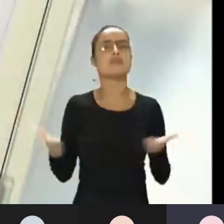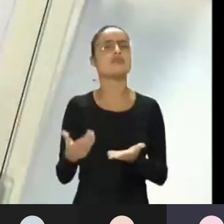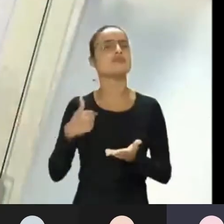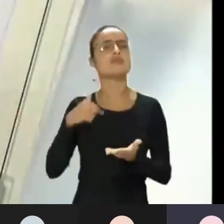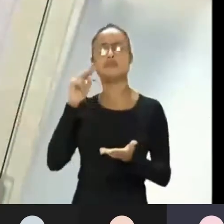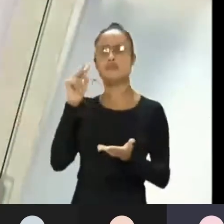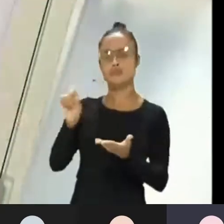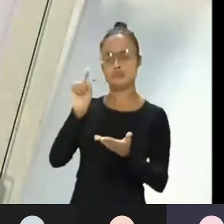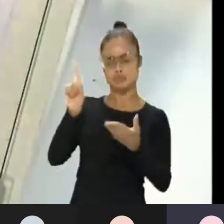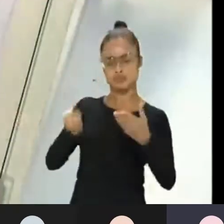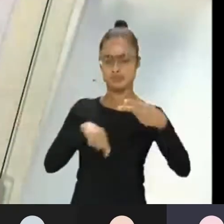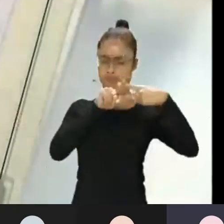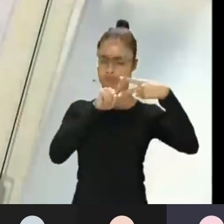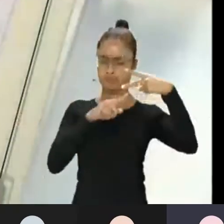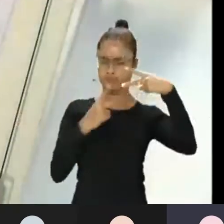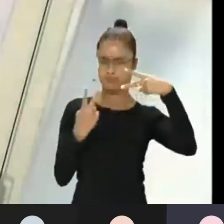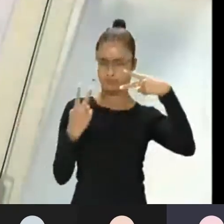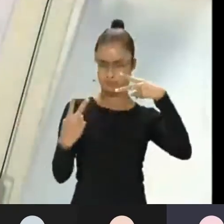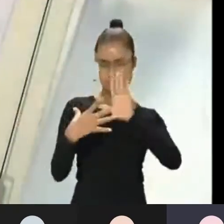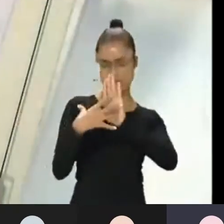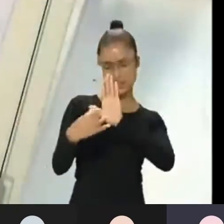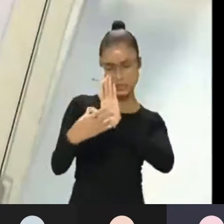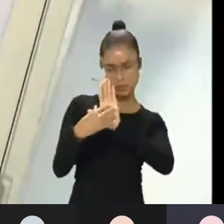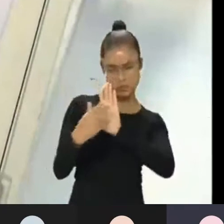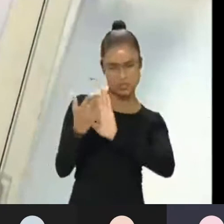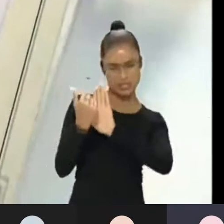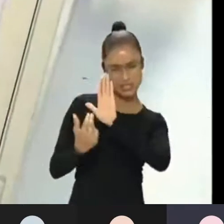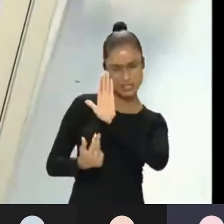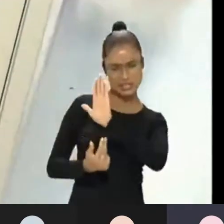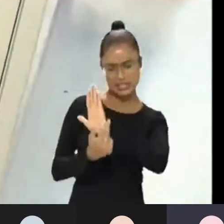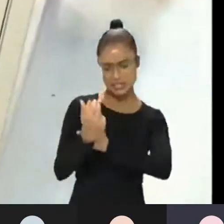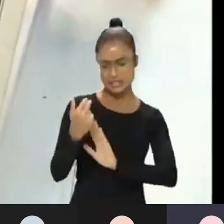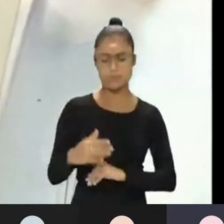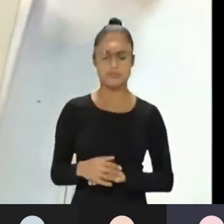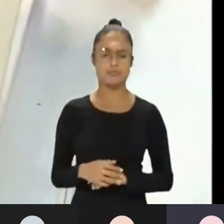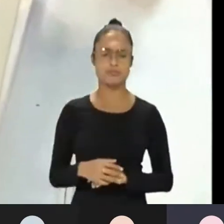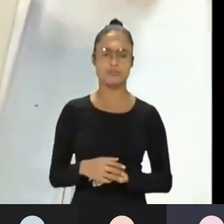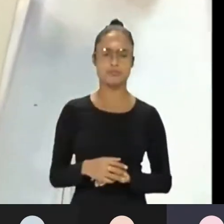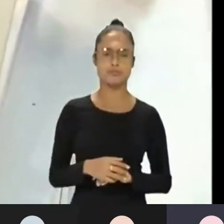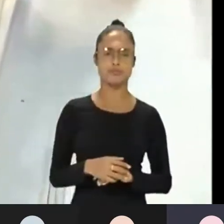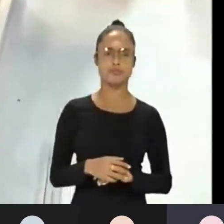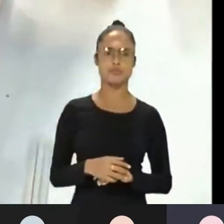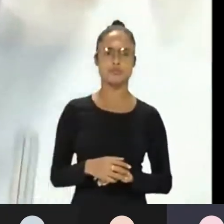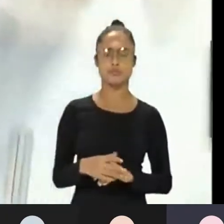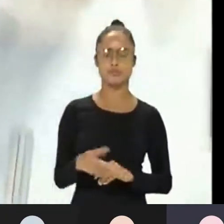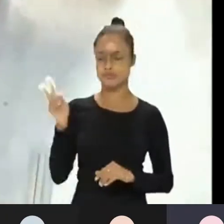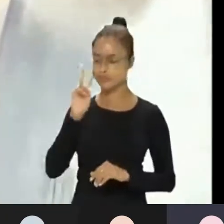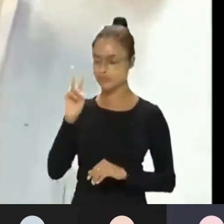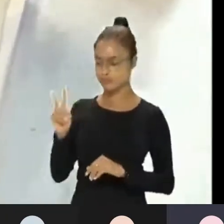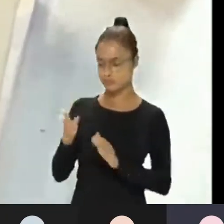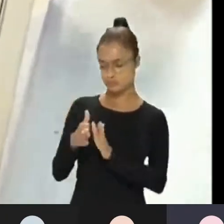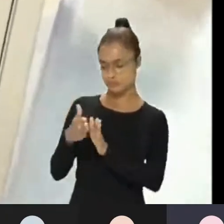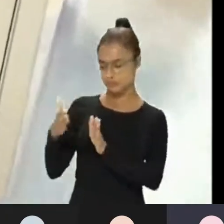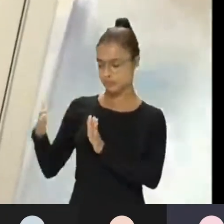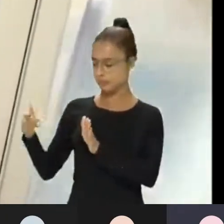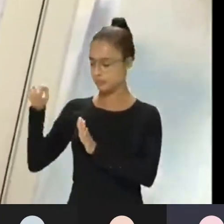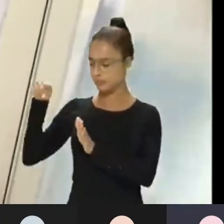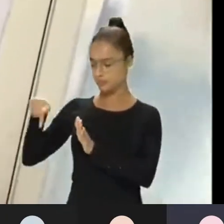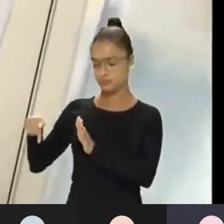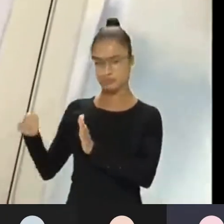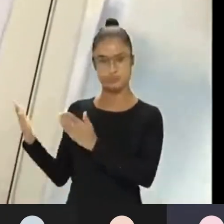Temos 2 formas distintas de desenhar. Eu tenho aqui o